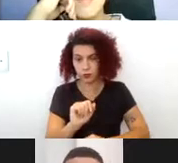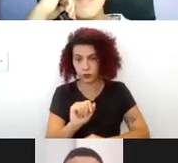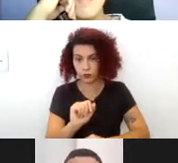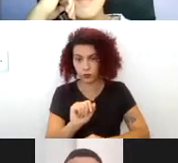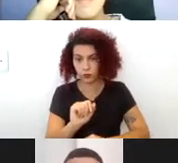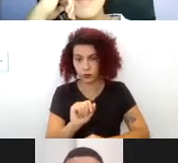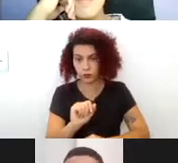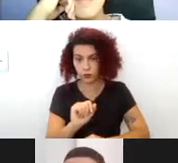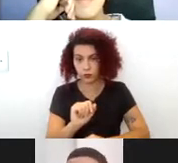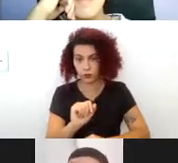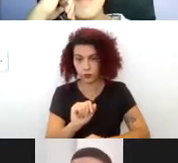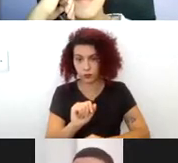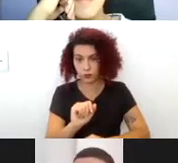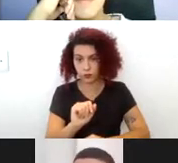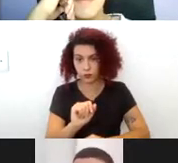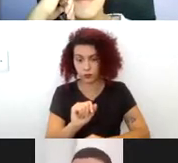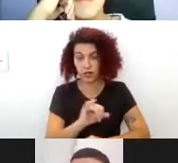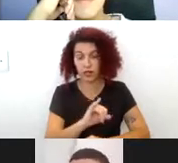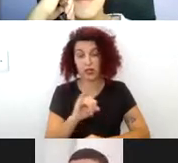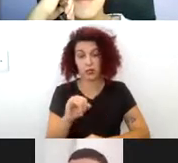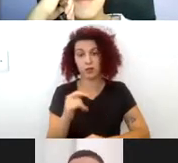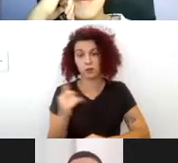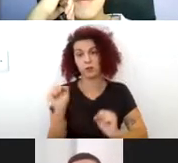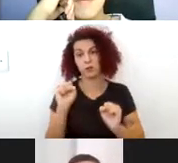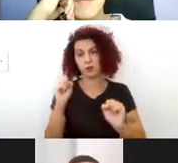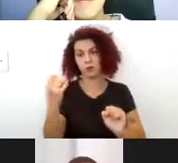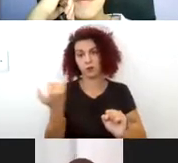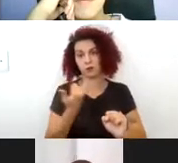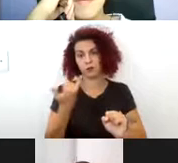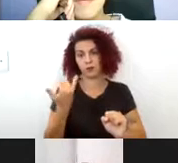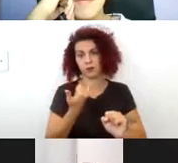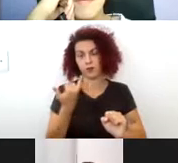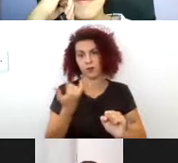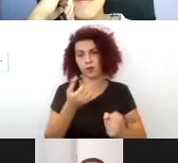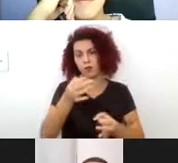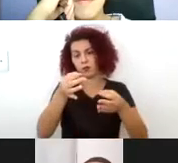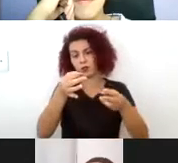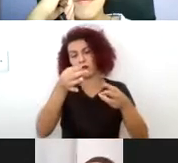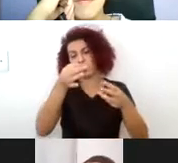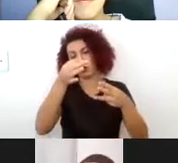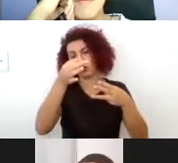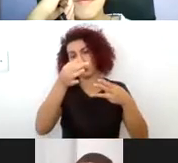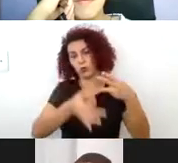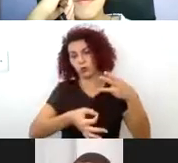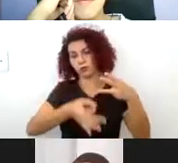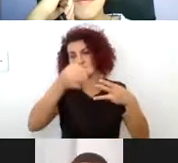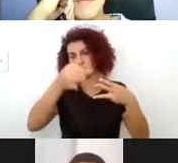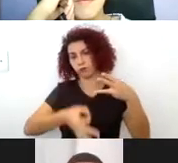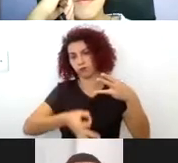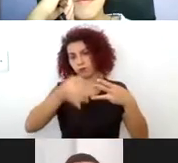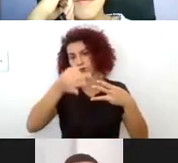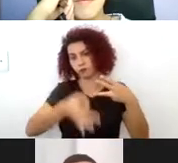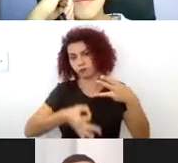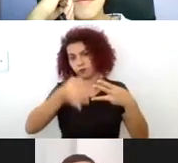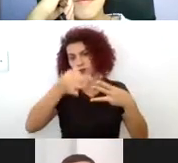e se houver algo mais com união me avisa poder judiciário para você daqui a alguns anos eles vão romper vão ter que